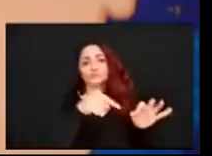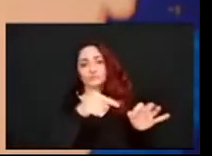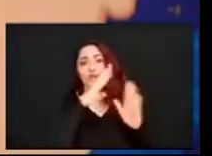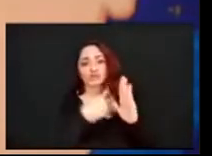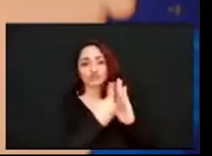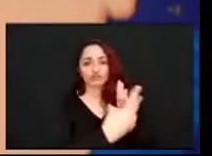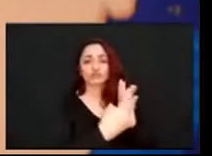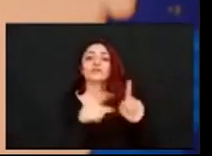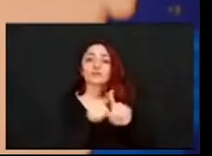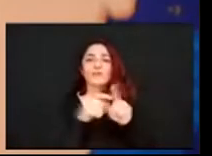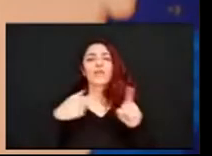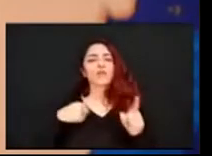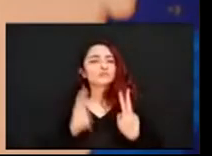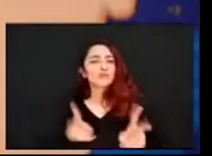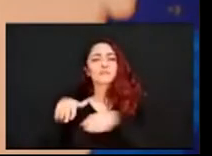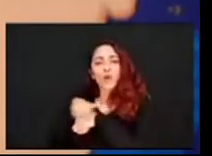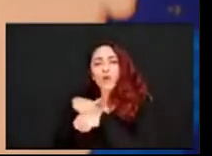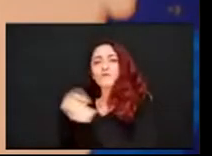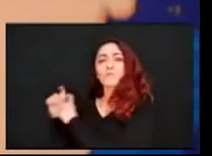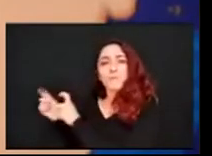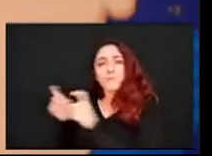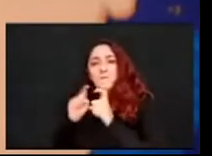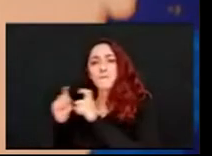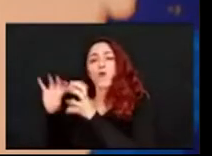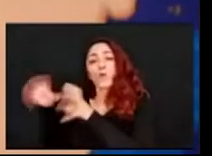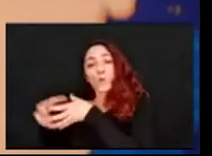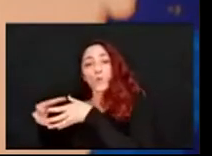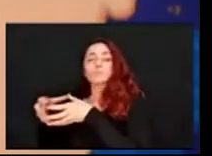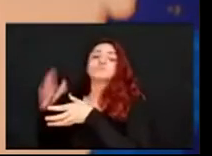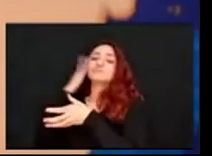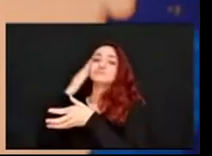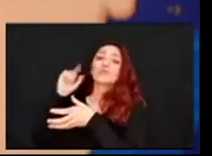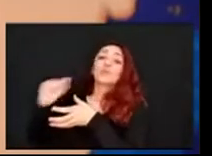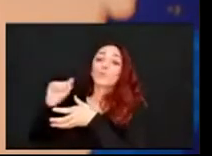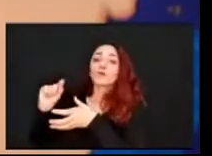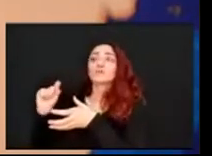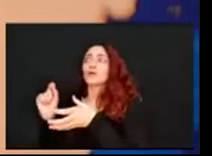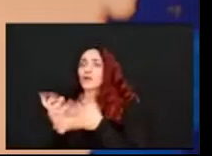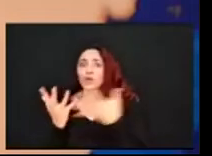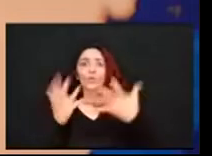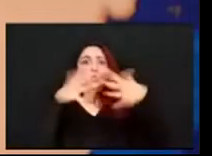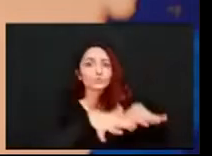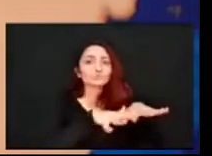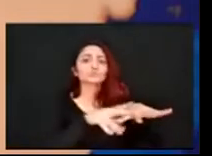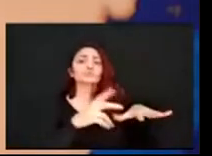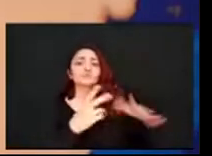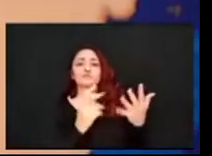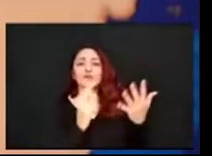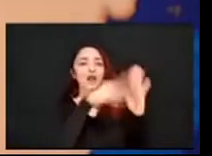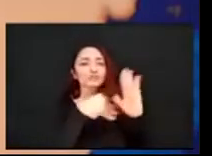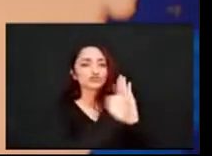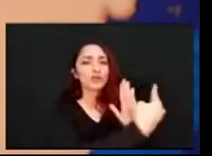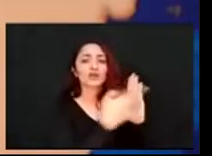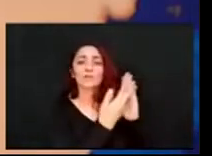time sobre isso como a gestão inclusiva está conectada com a agenda de todas as pessoas que fazem Gestão na organização né não é o